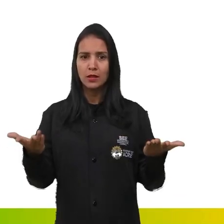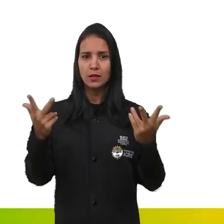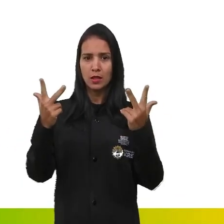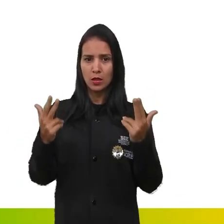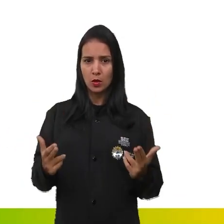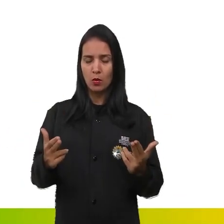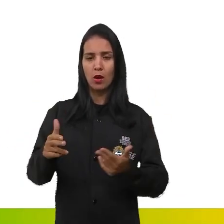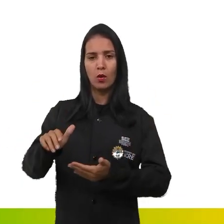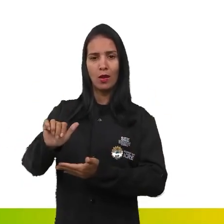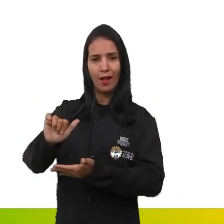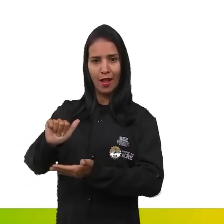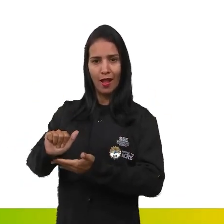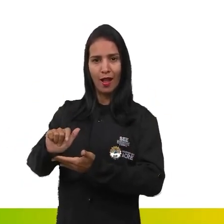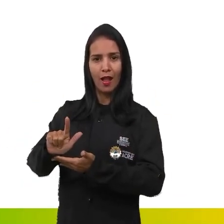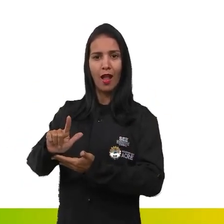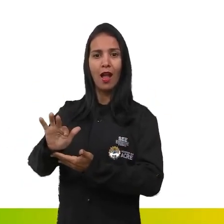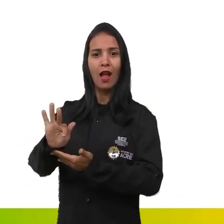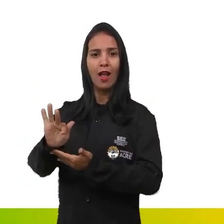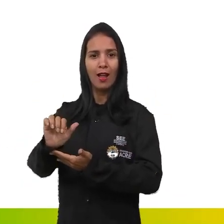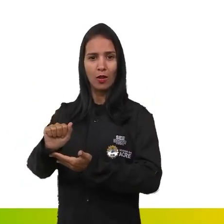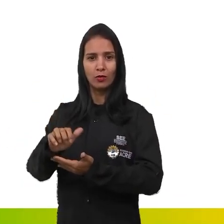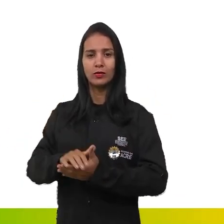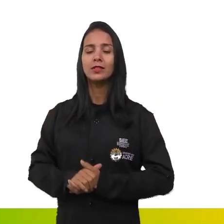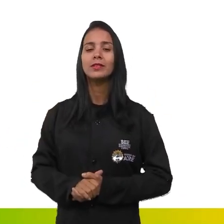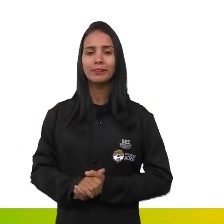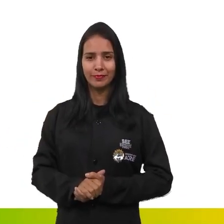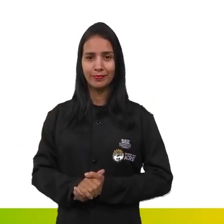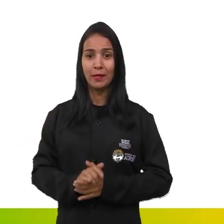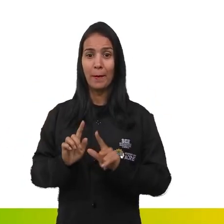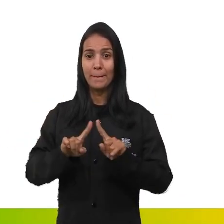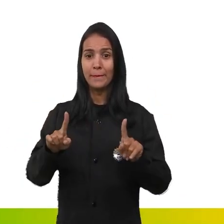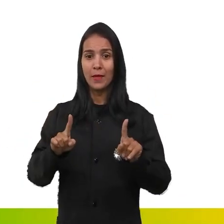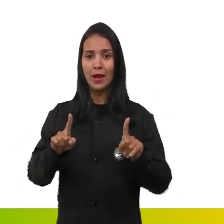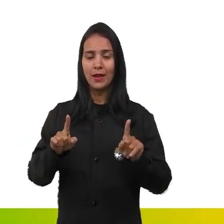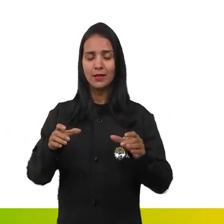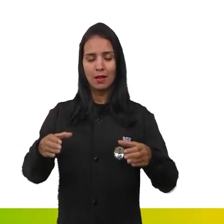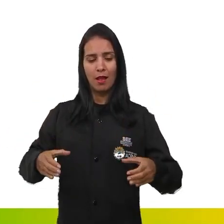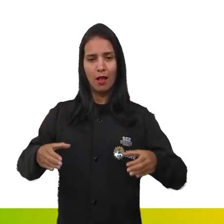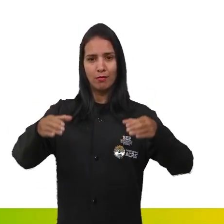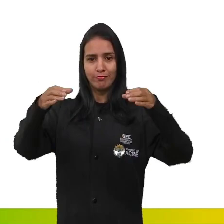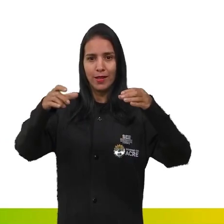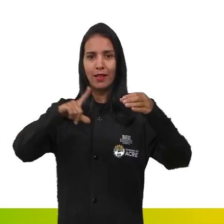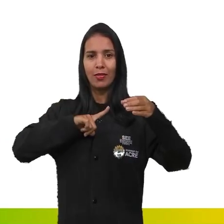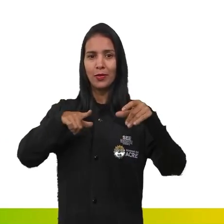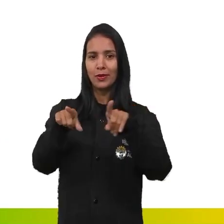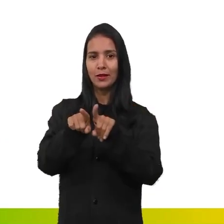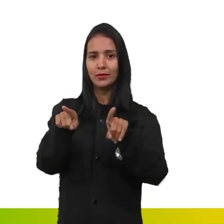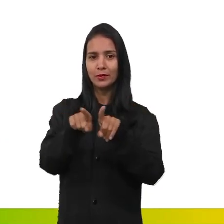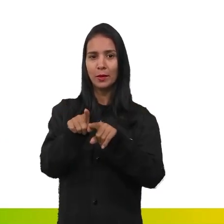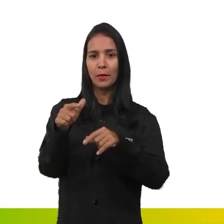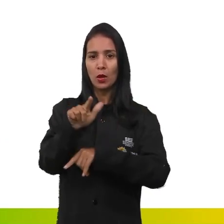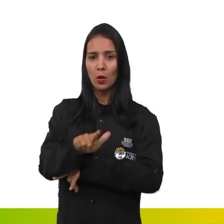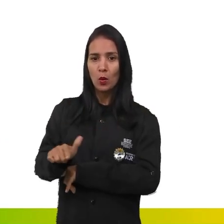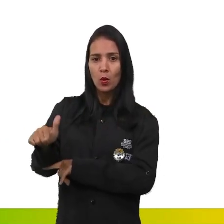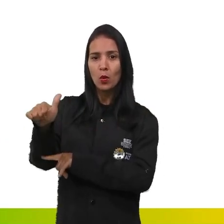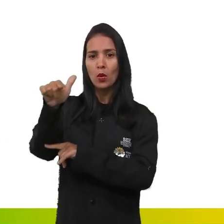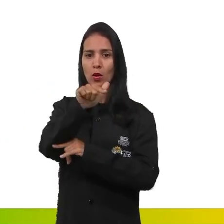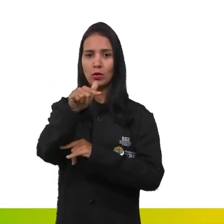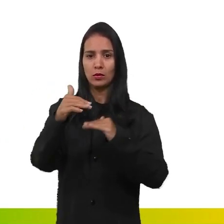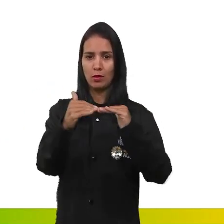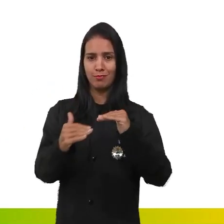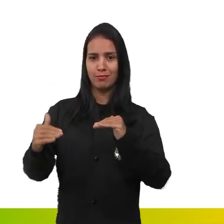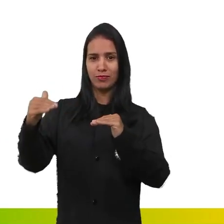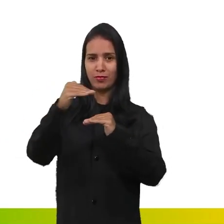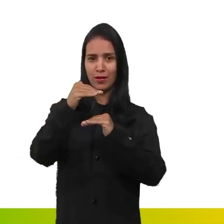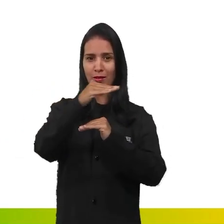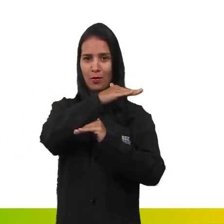alfa. E digamos que, paralelamente a esse plano alfa, nós desenhamos um plano